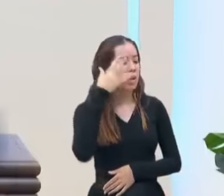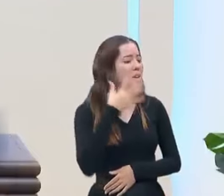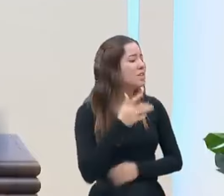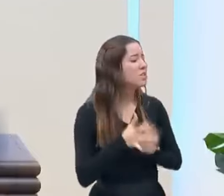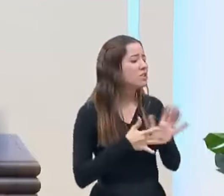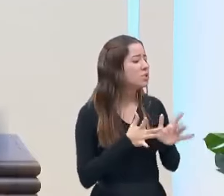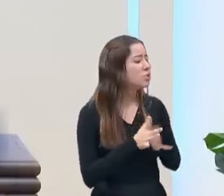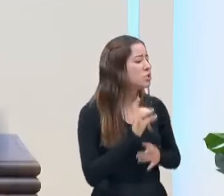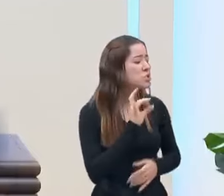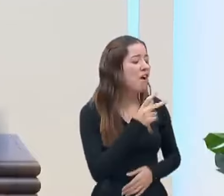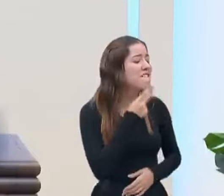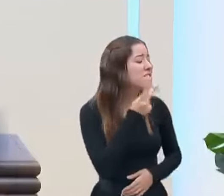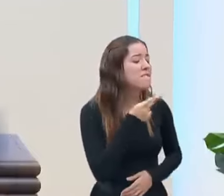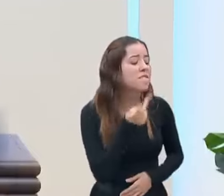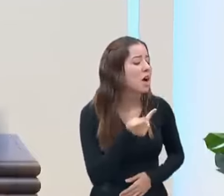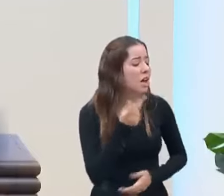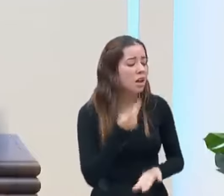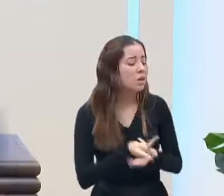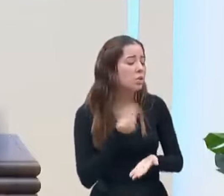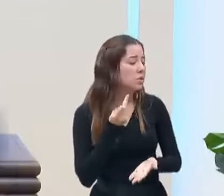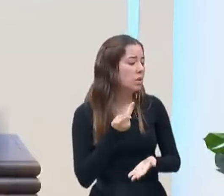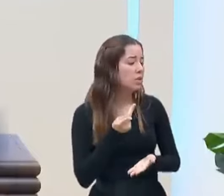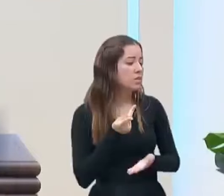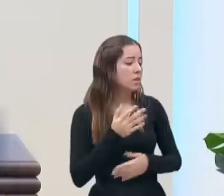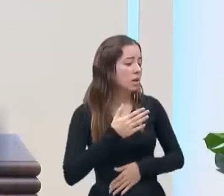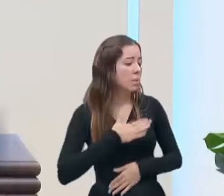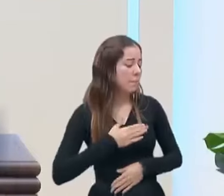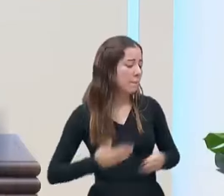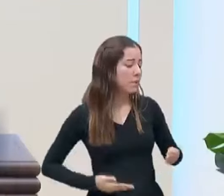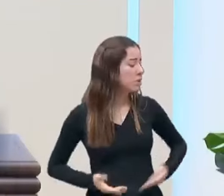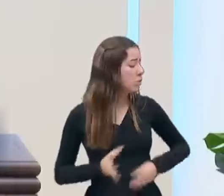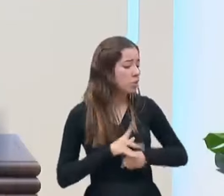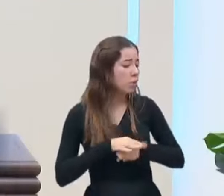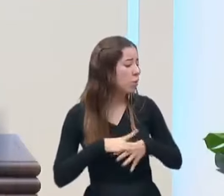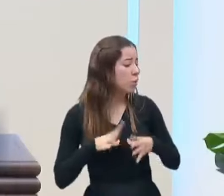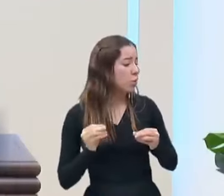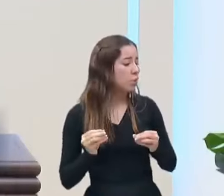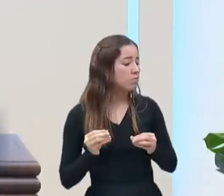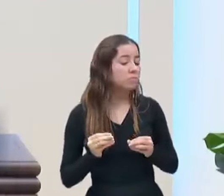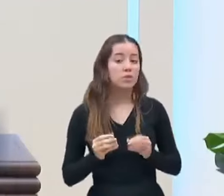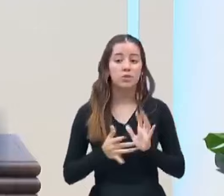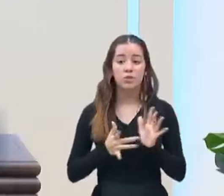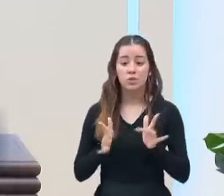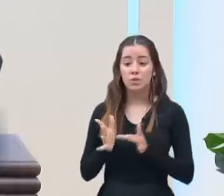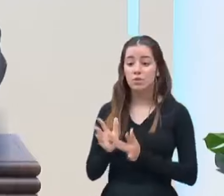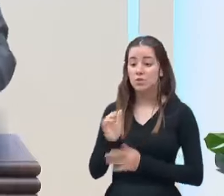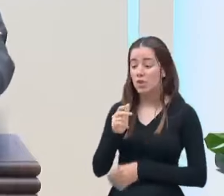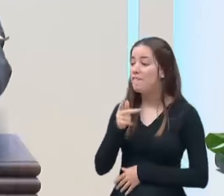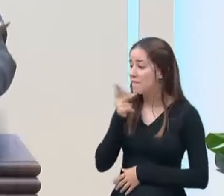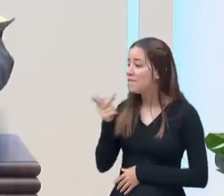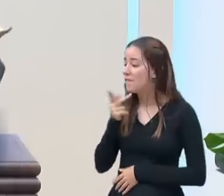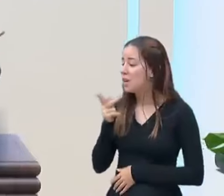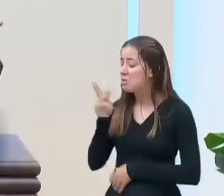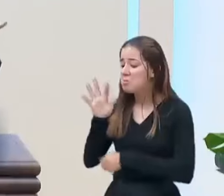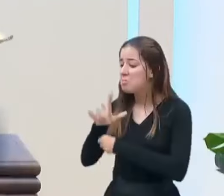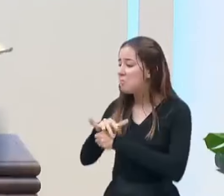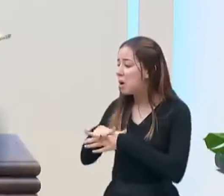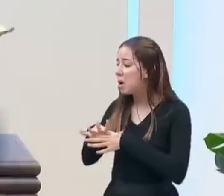e o meu criado sarará. O Senhor falou, disse, ser limpo. Só foi essa frase, minha gente. Ser limpo. A